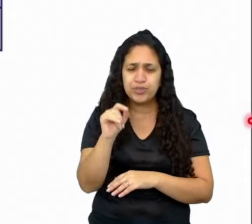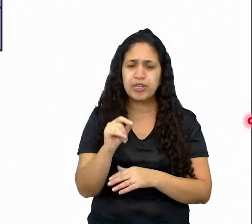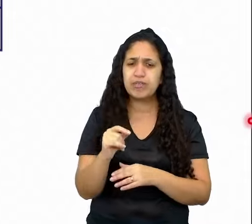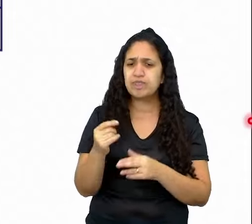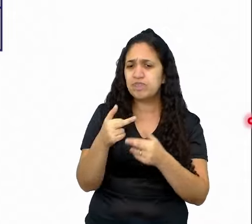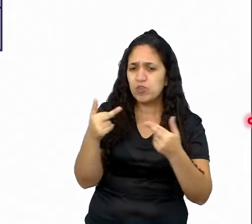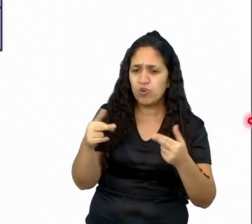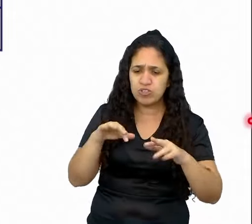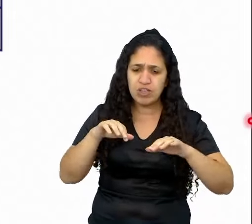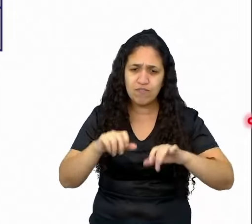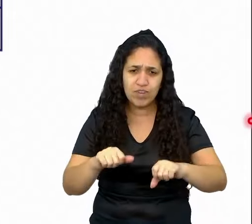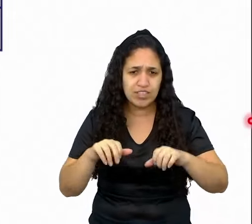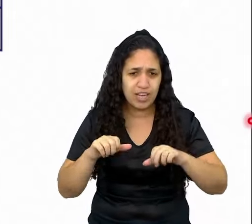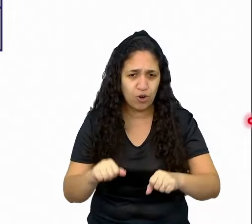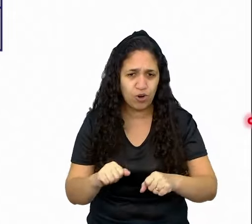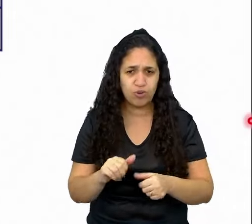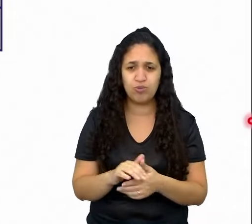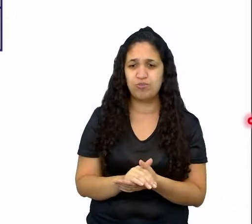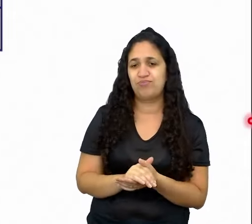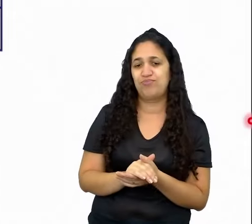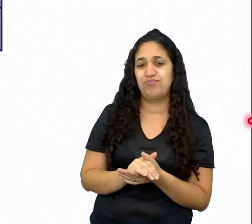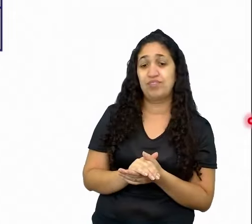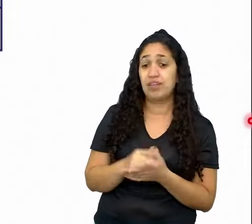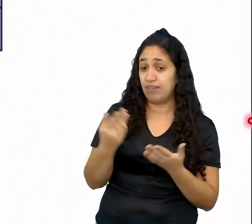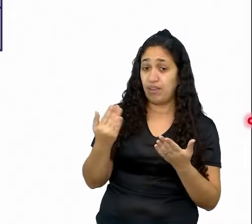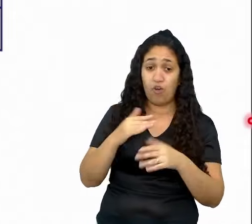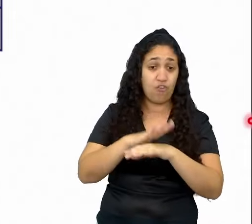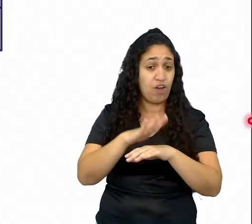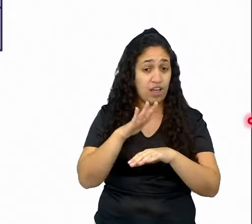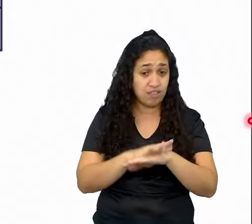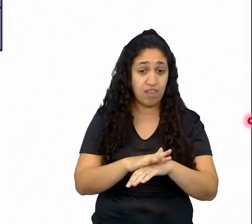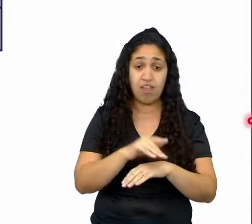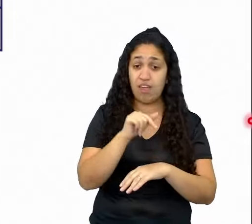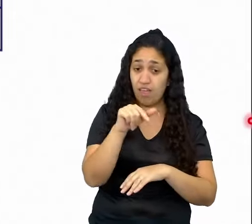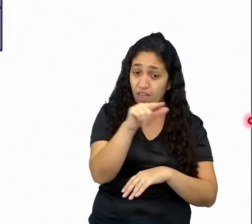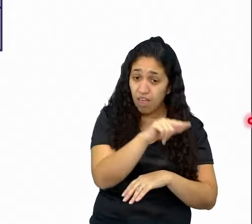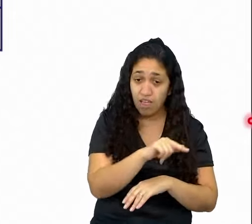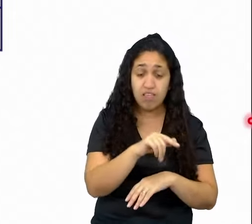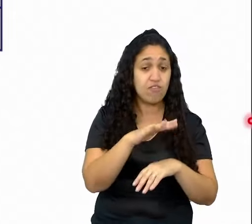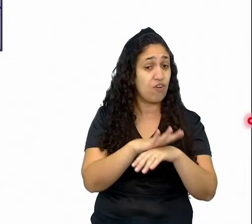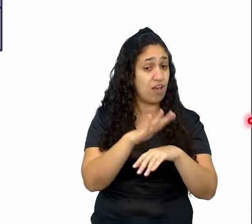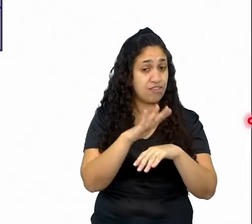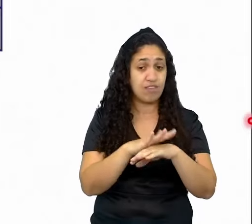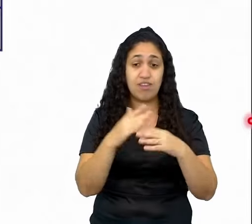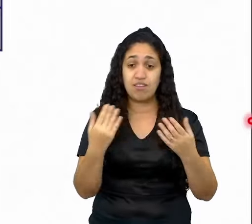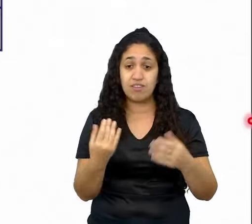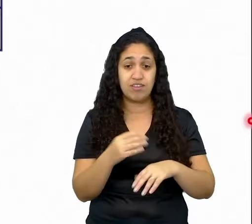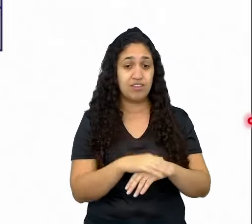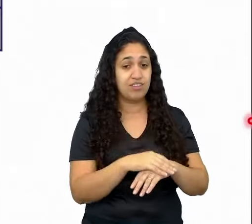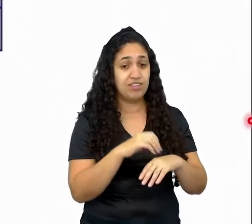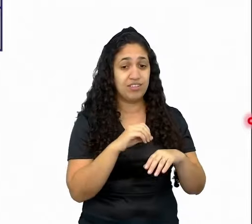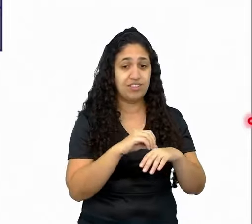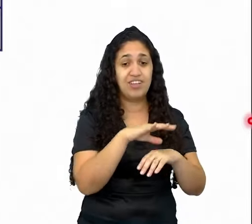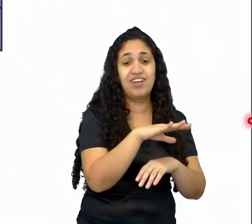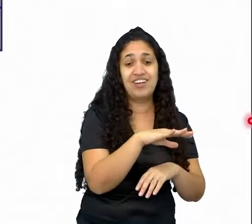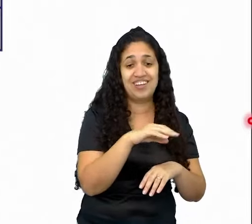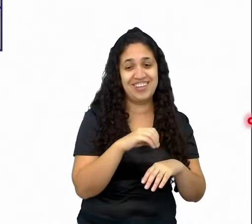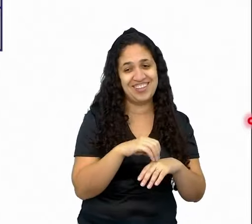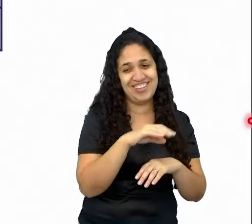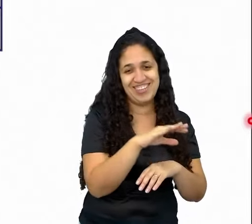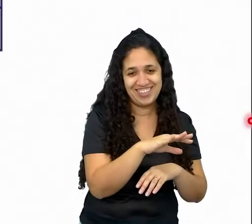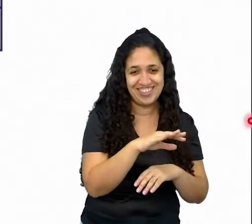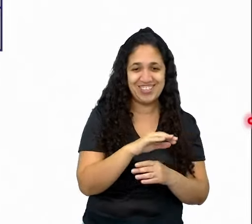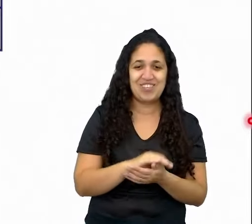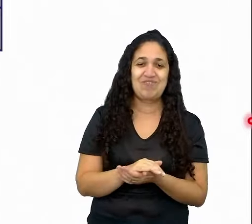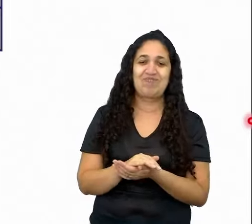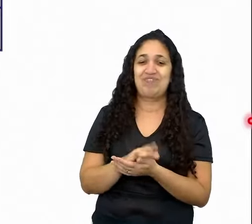na massa. Além dele trabalhar com construções, que aqui ele dá uma sugestão numa dessas aulas de